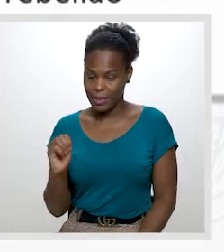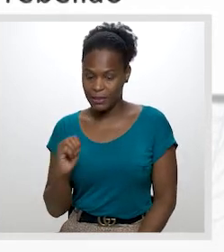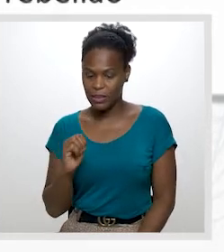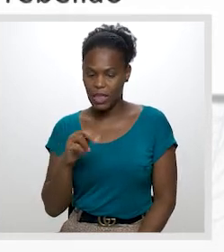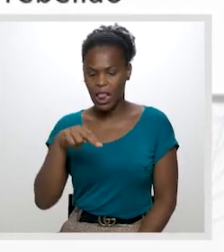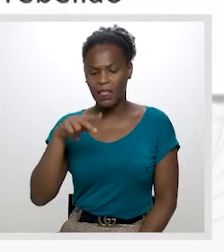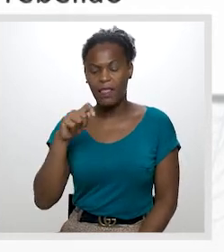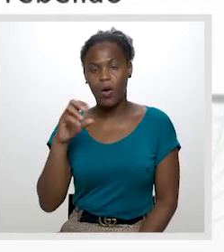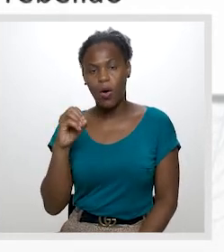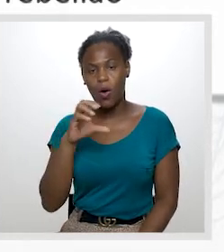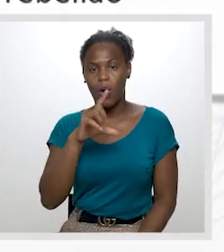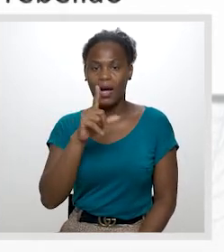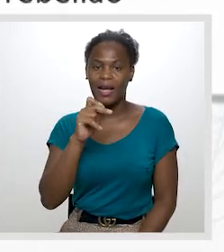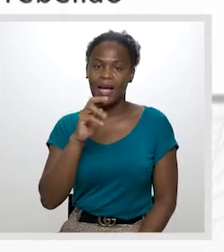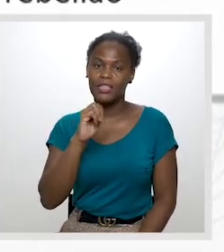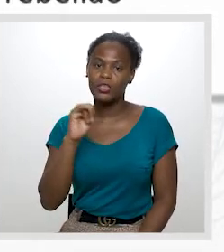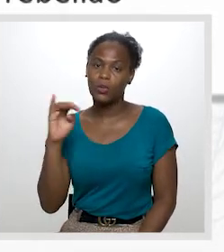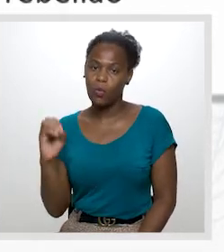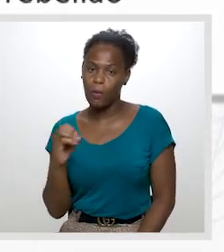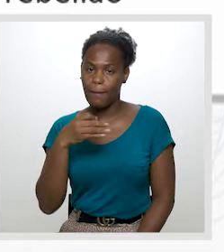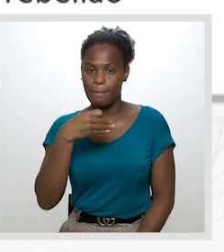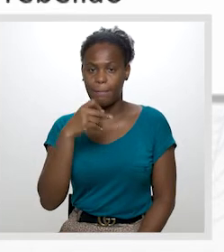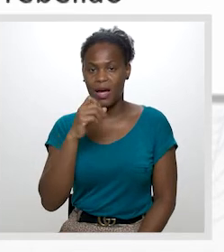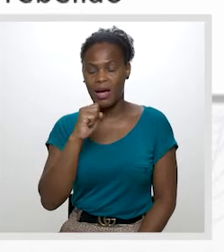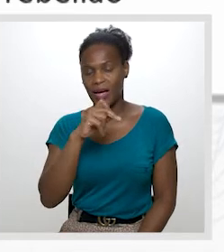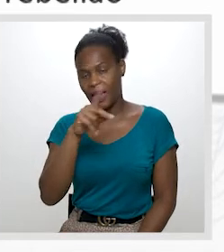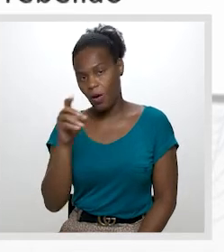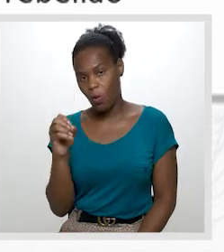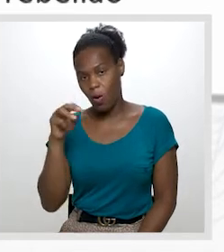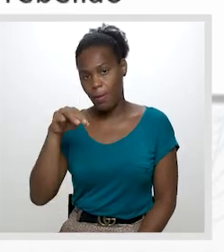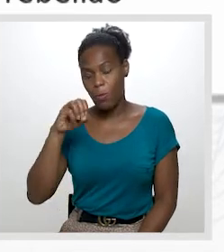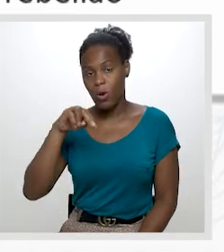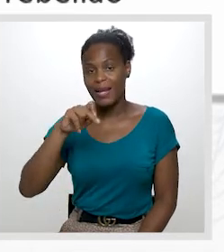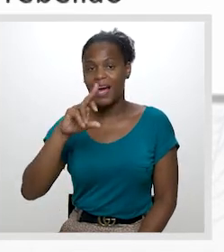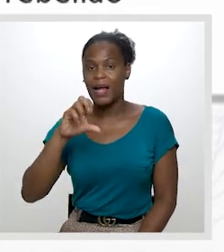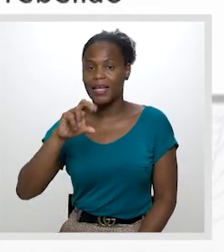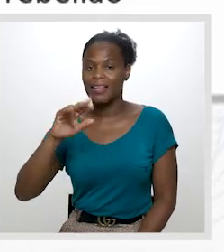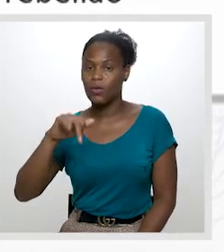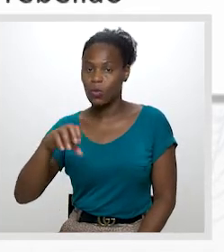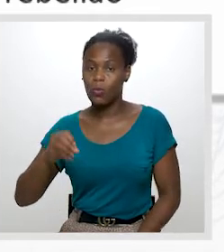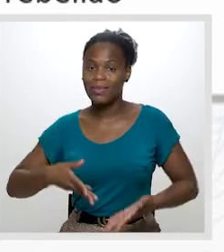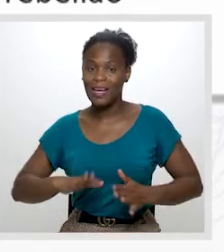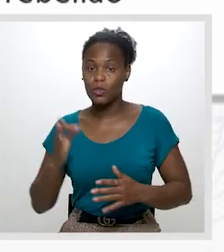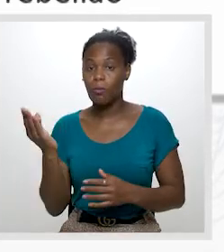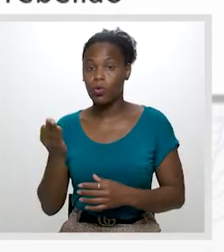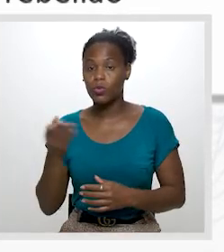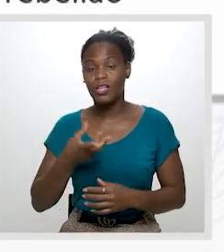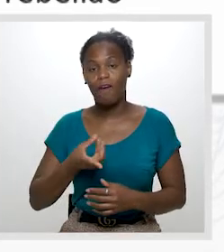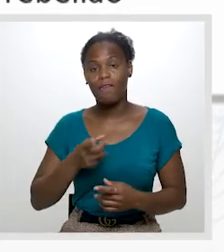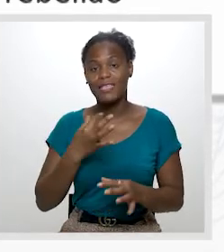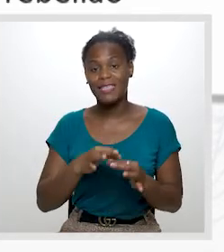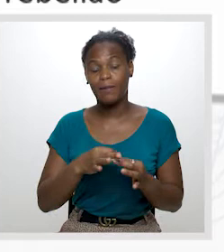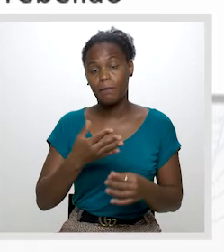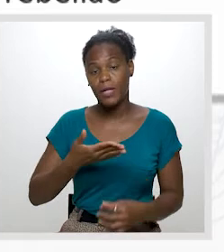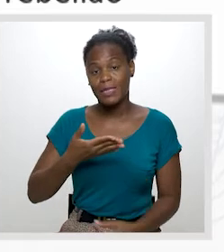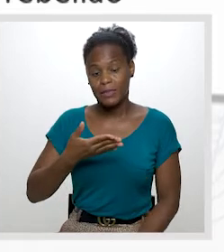que era um neoclássico, um pagão e um monárquico. Este nasceu no Porto em 19 de setembro